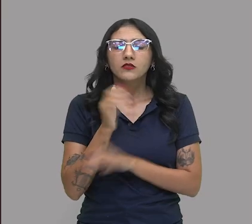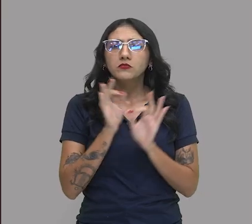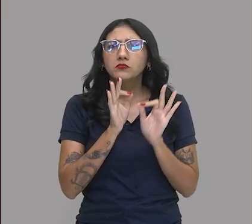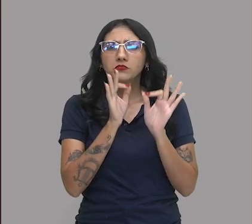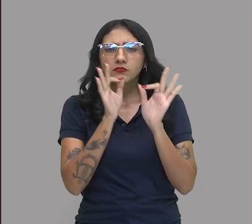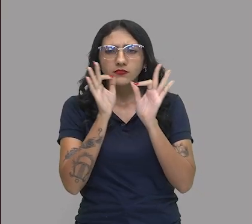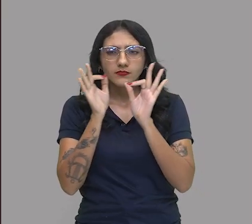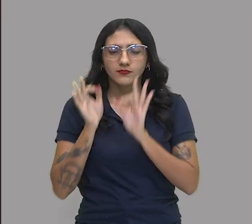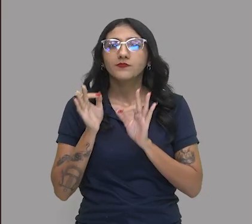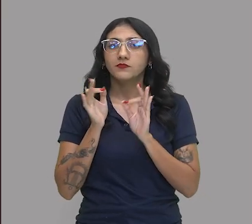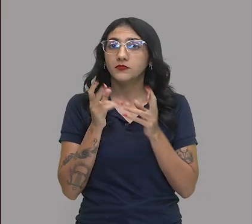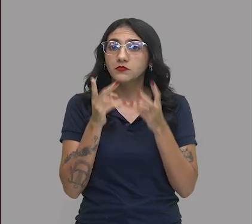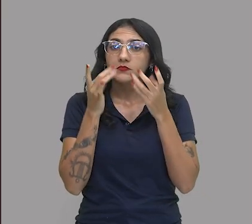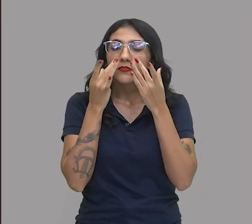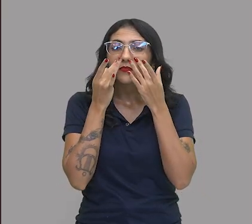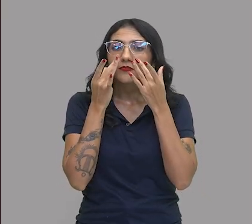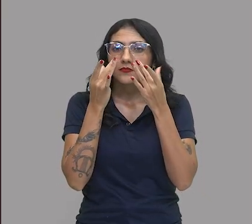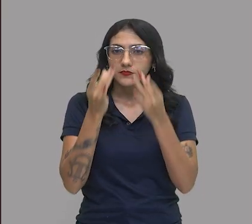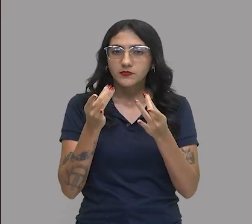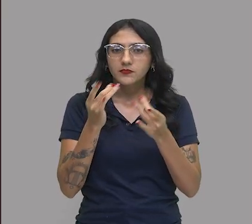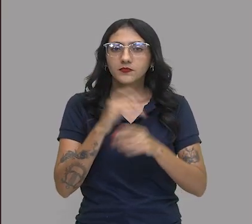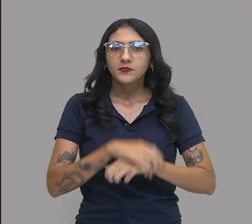assistir. Vamos lá.